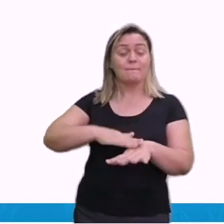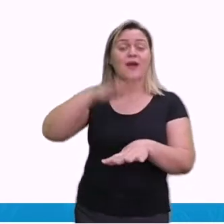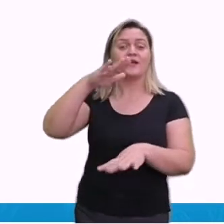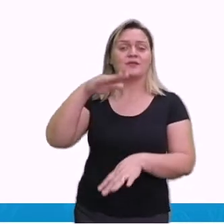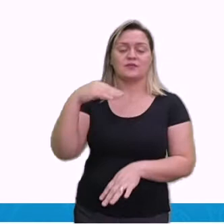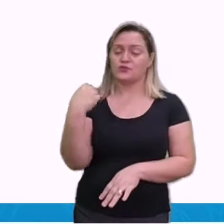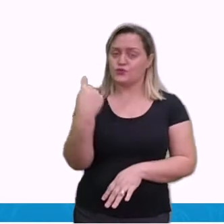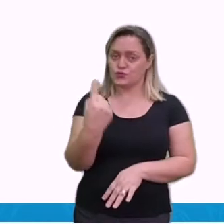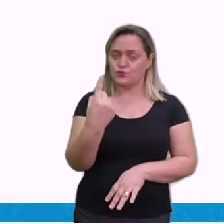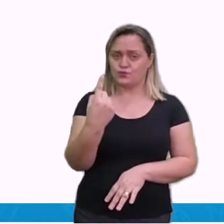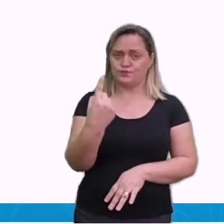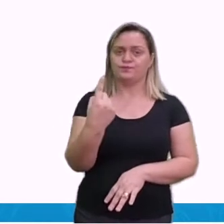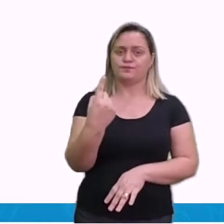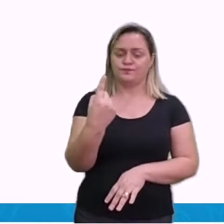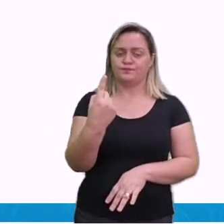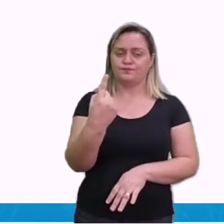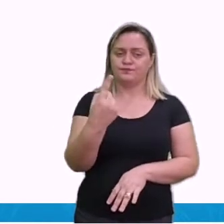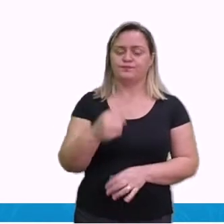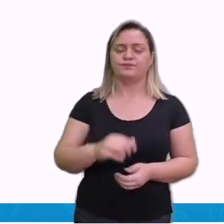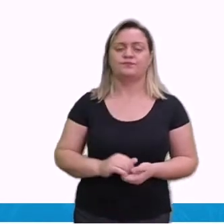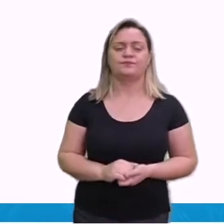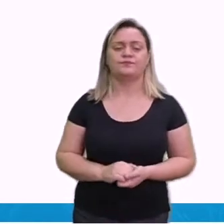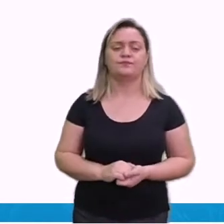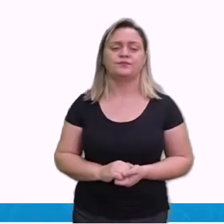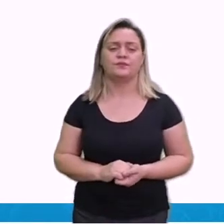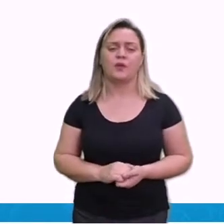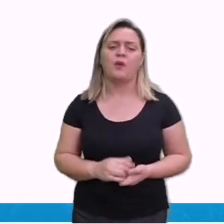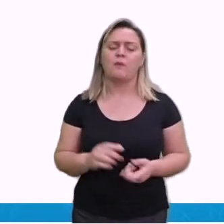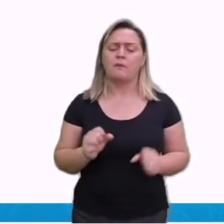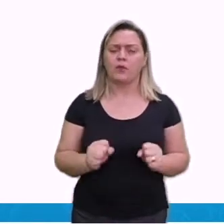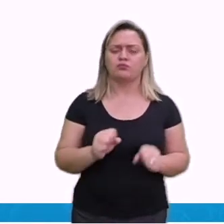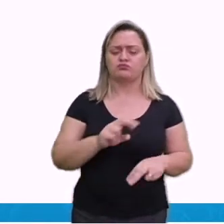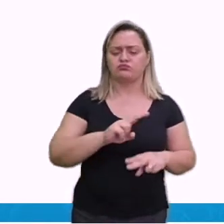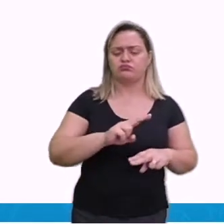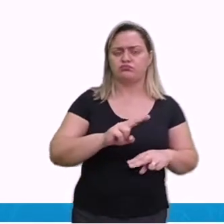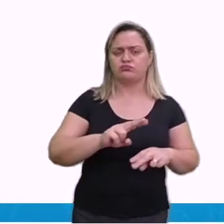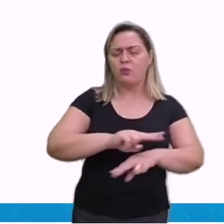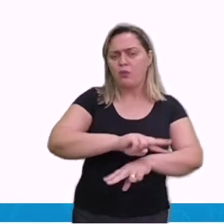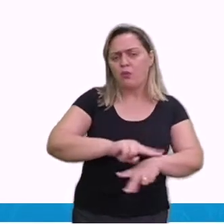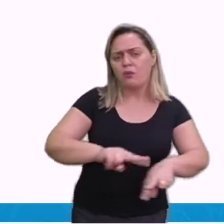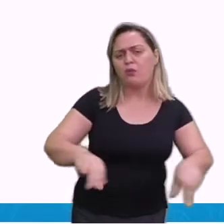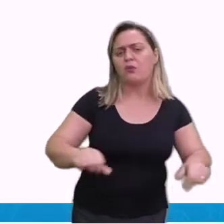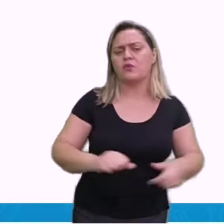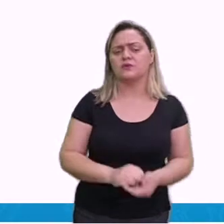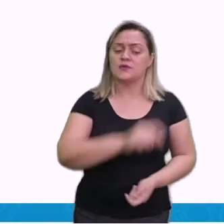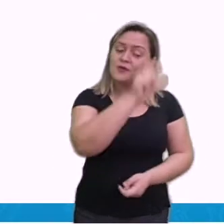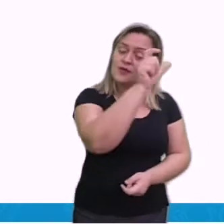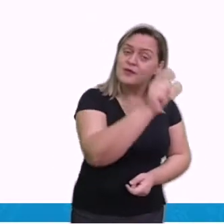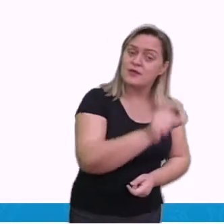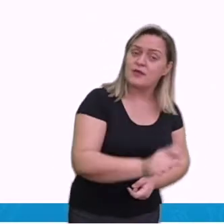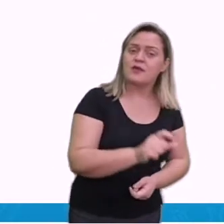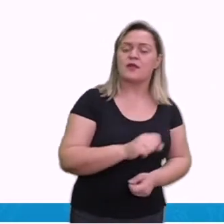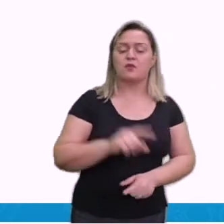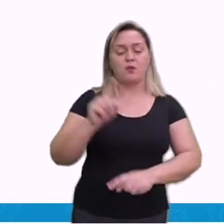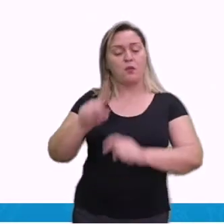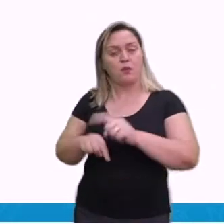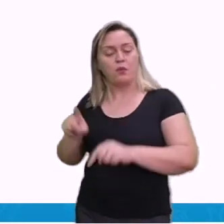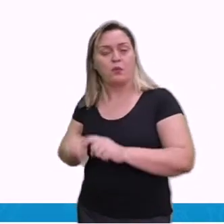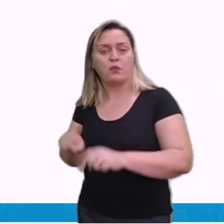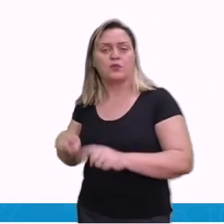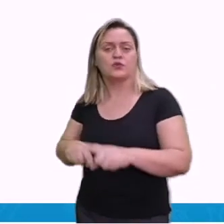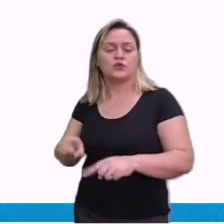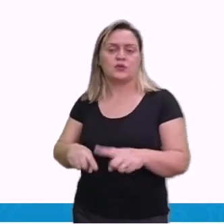objetos. Então, a gente pode se referir no plural tanto a coisas, quanto a seres, quanto a objetos. Então, as